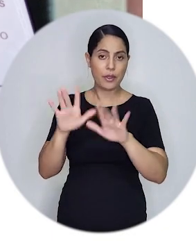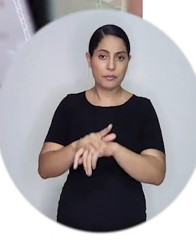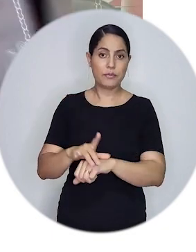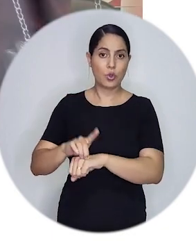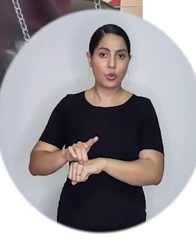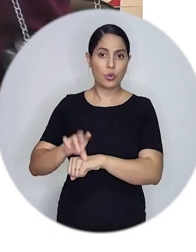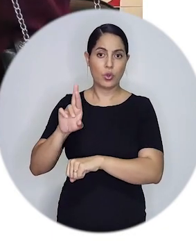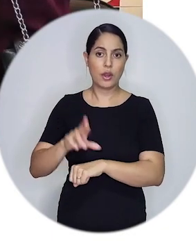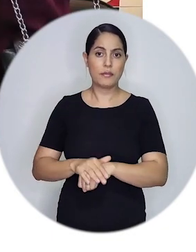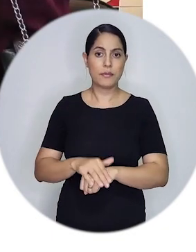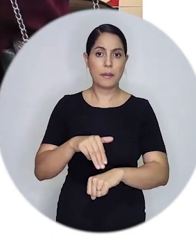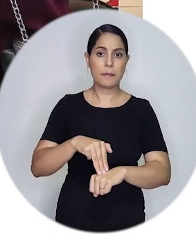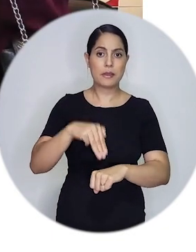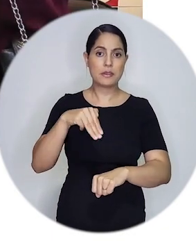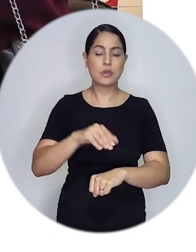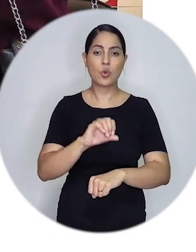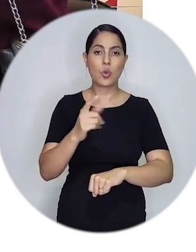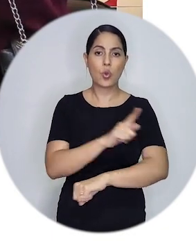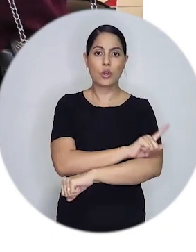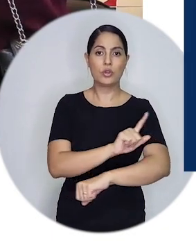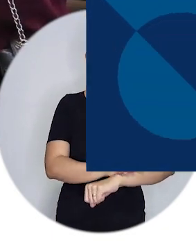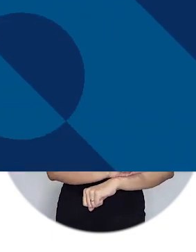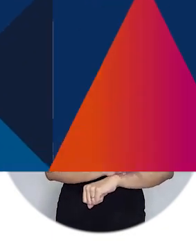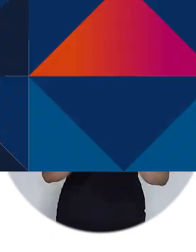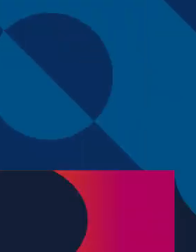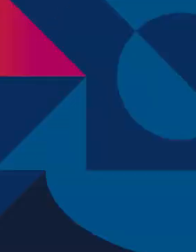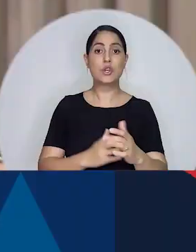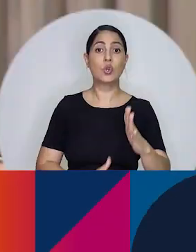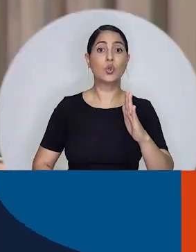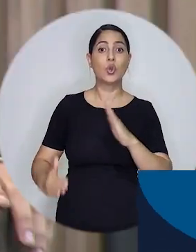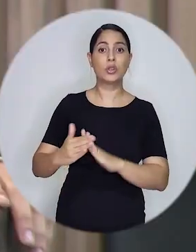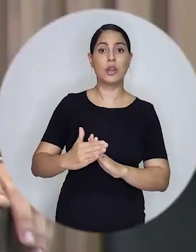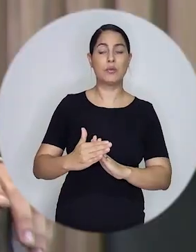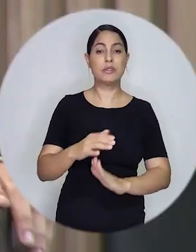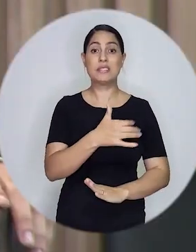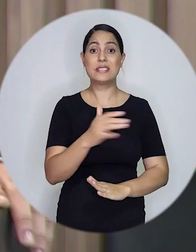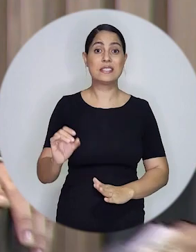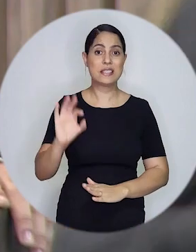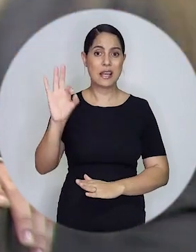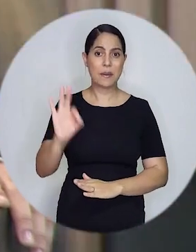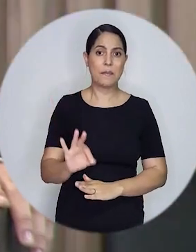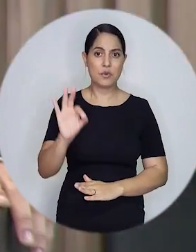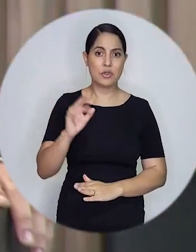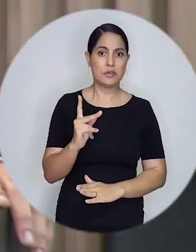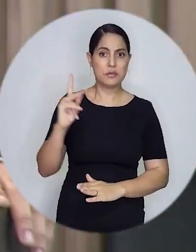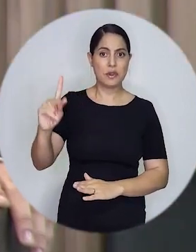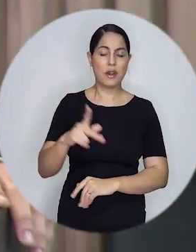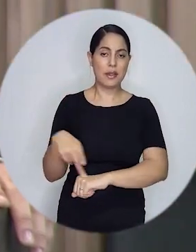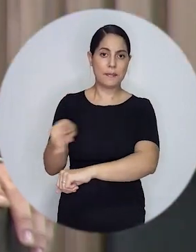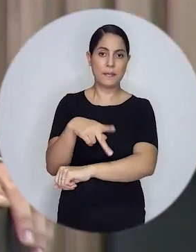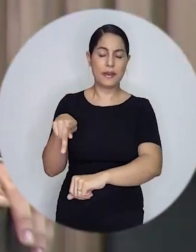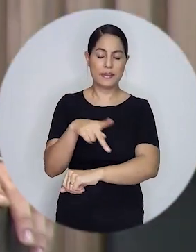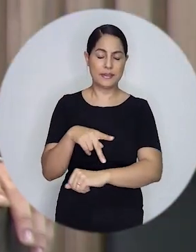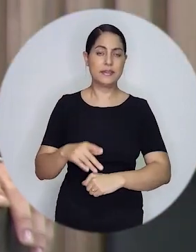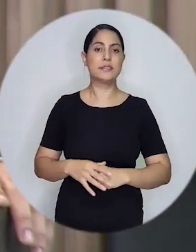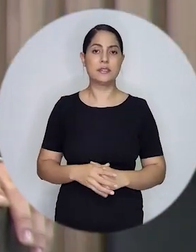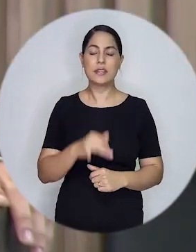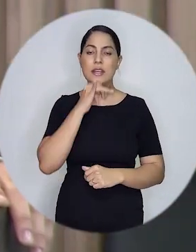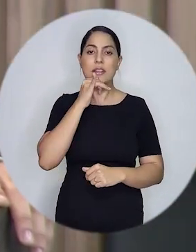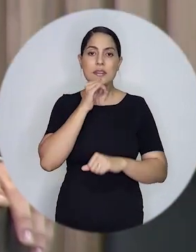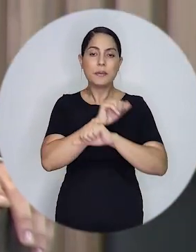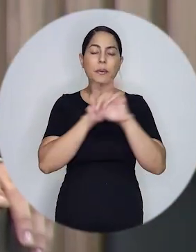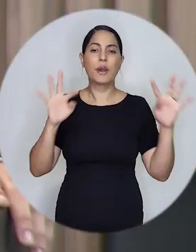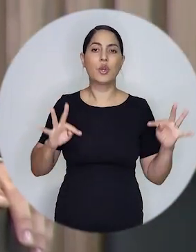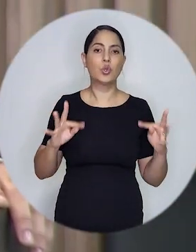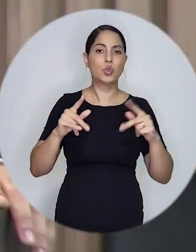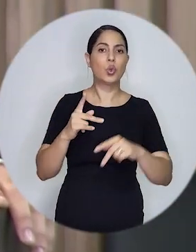a graduação tenha sido feita diretamente no país que ele está sendo oferecido. Ou seja, se você